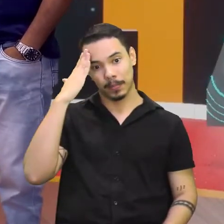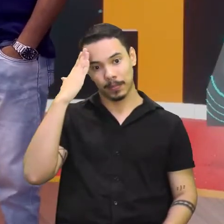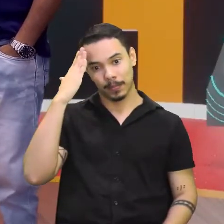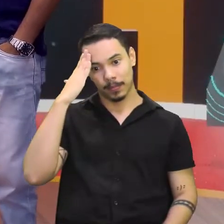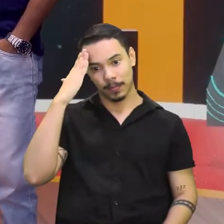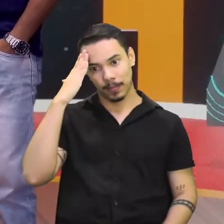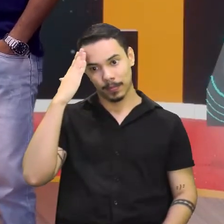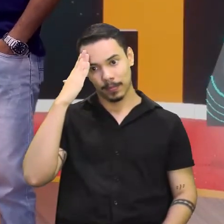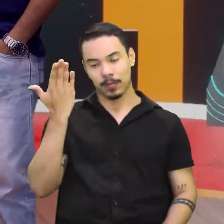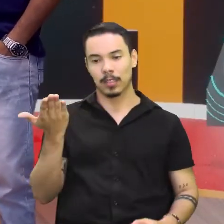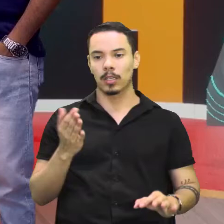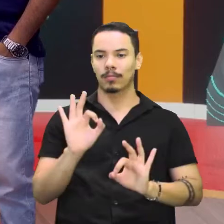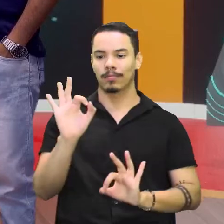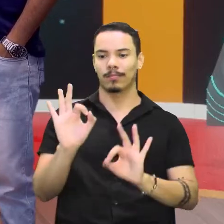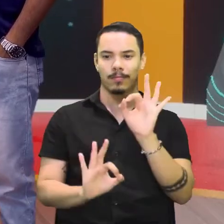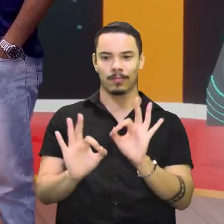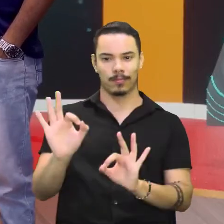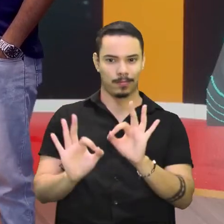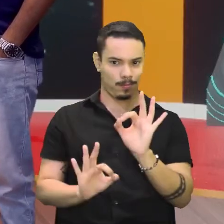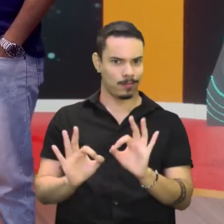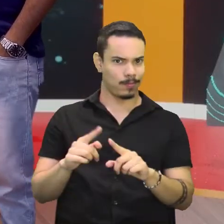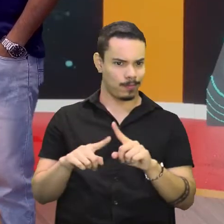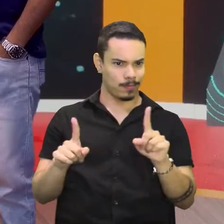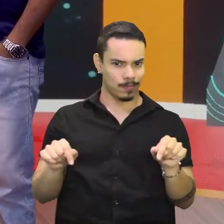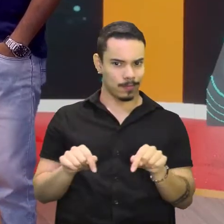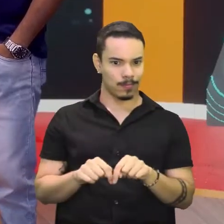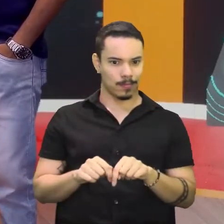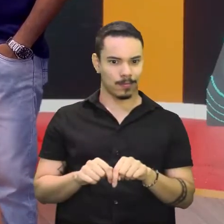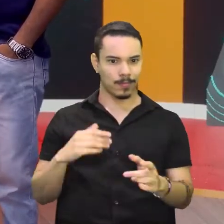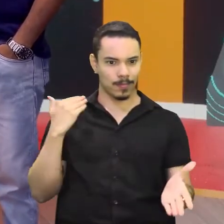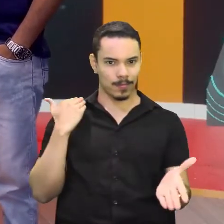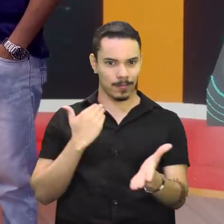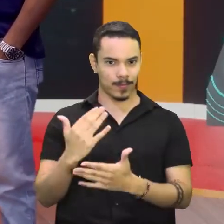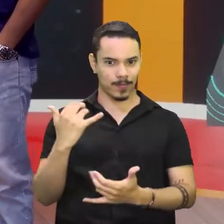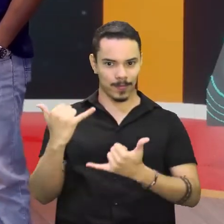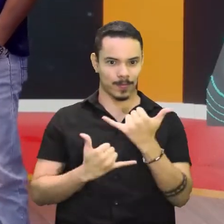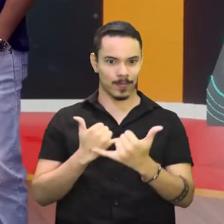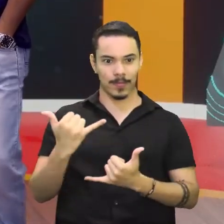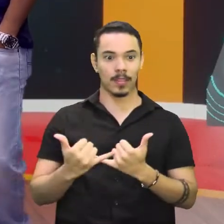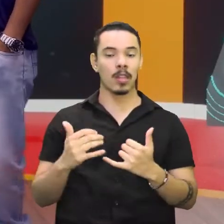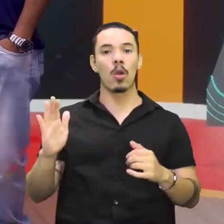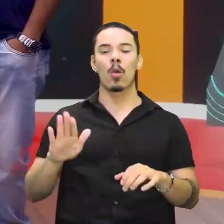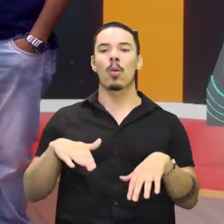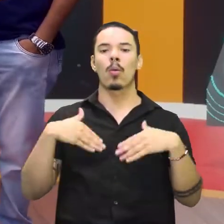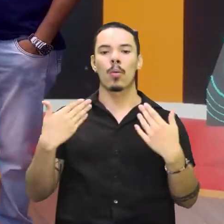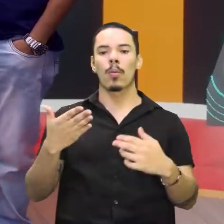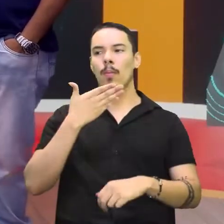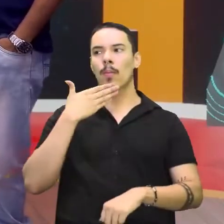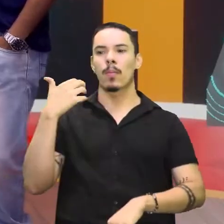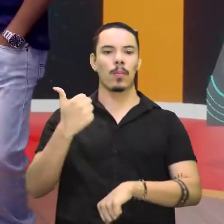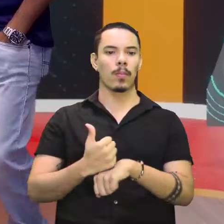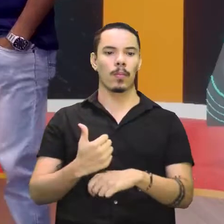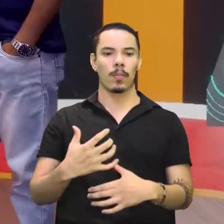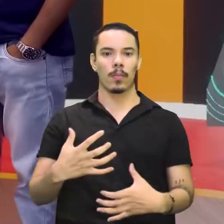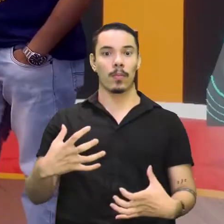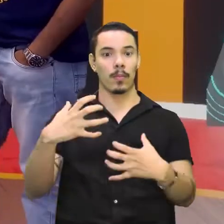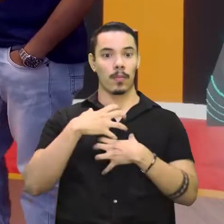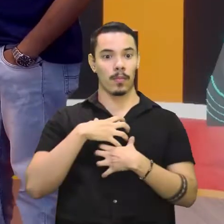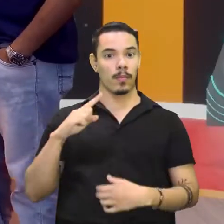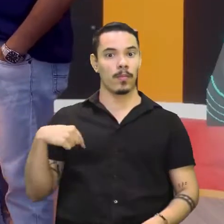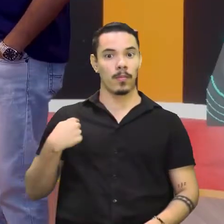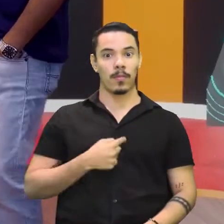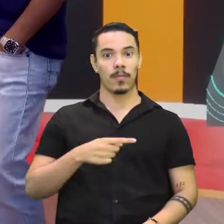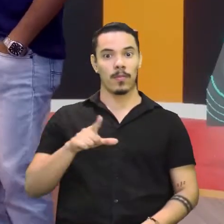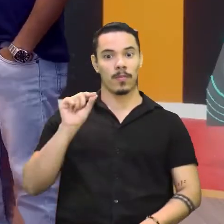Vamos organizar aí a sala? Vamos lá. Vamos começar aquela bagunçazinha. Qual é a sadia? melhor maneira da gente verificar o